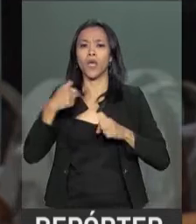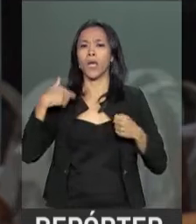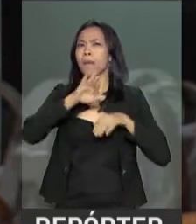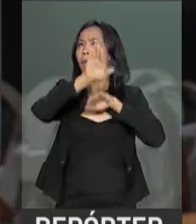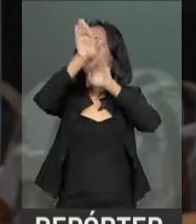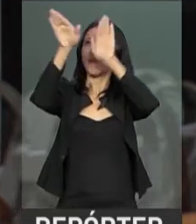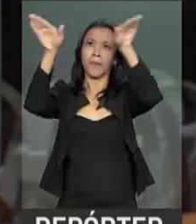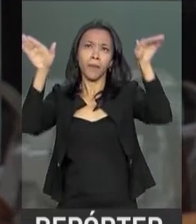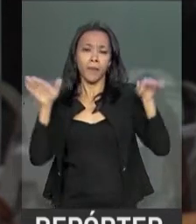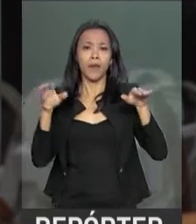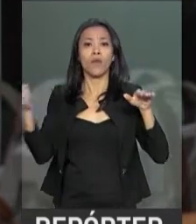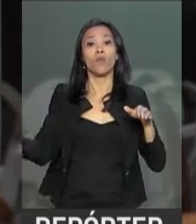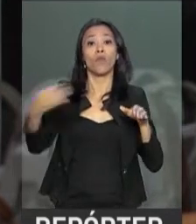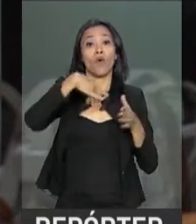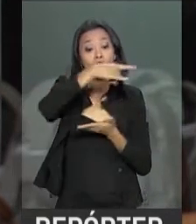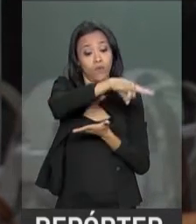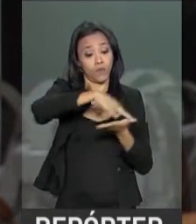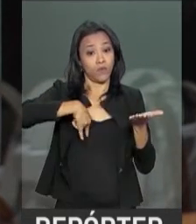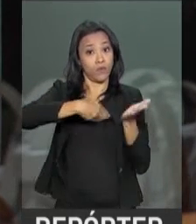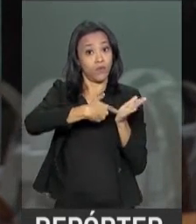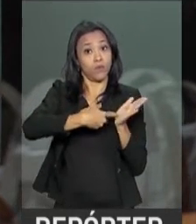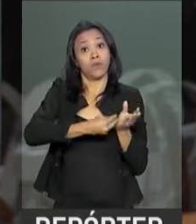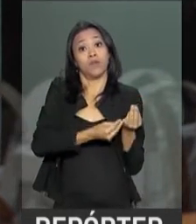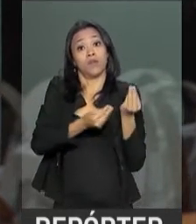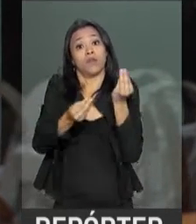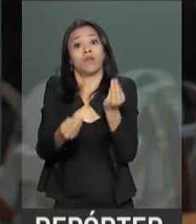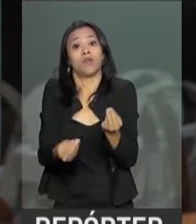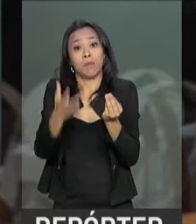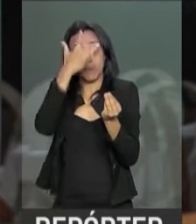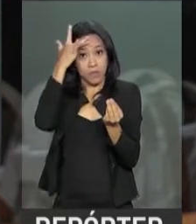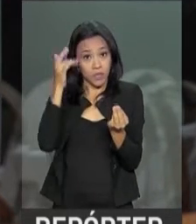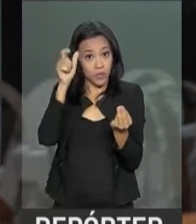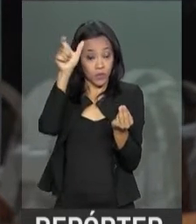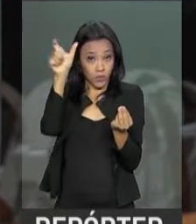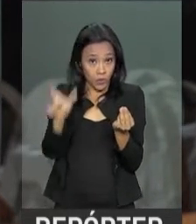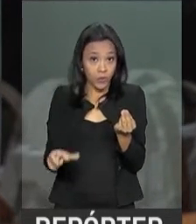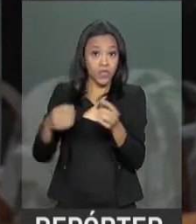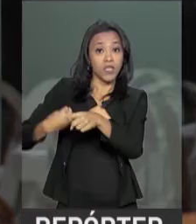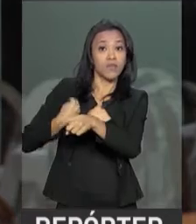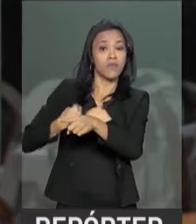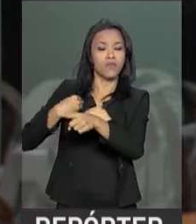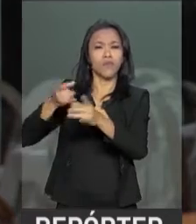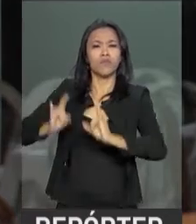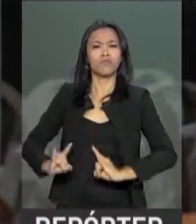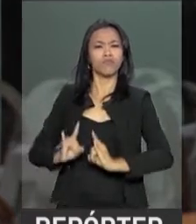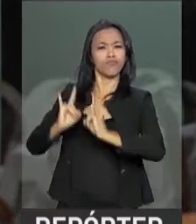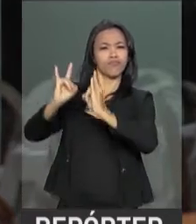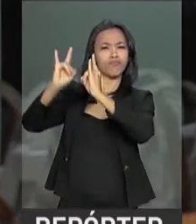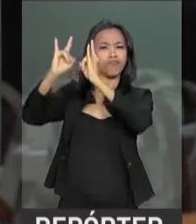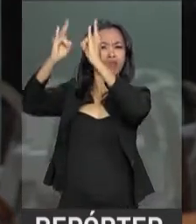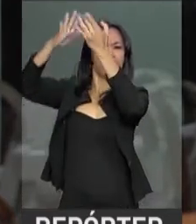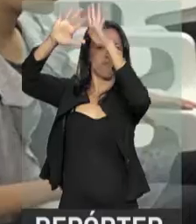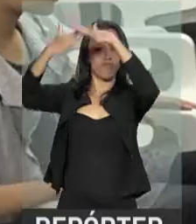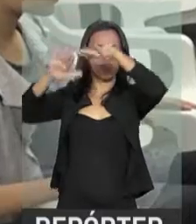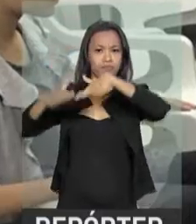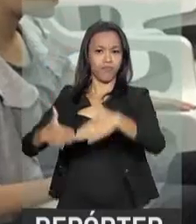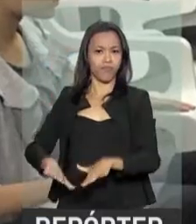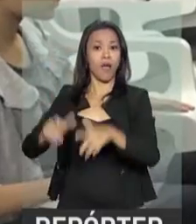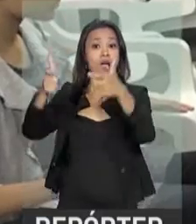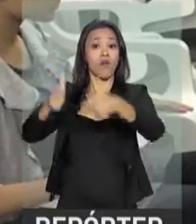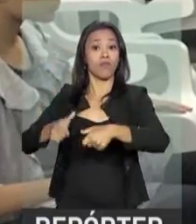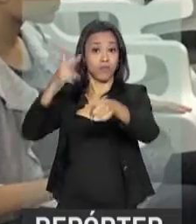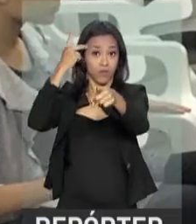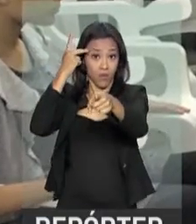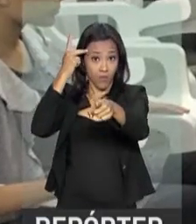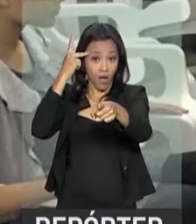documentos para as pessoas documentos para as pessoas que viviam no edifício o hilton paes de almeida que desabou depois de pegar